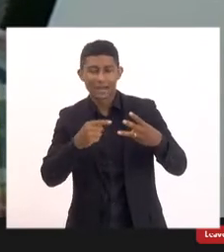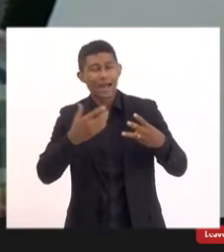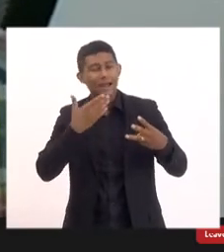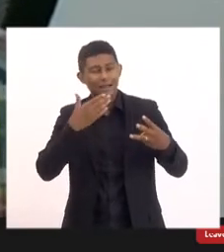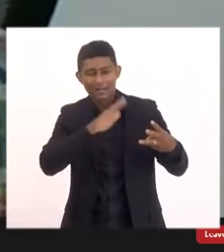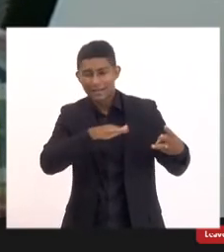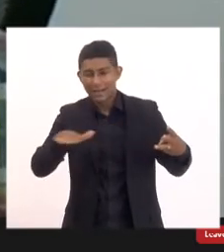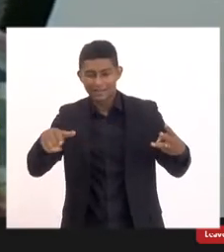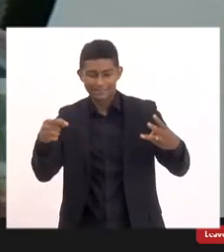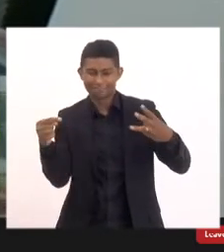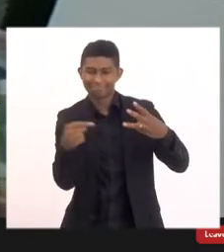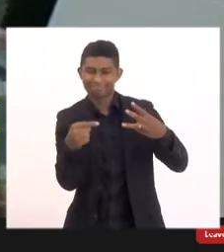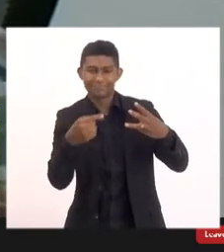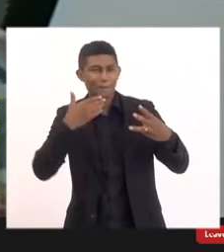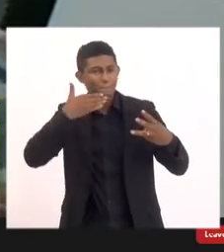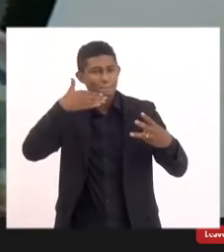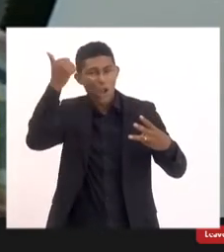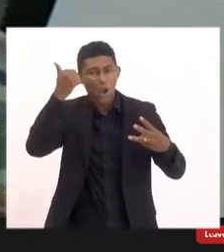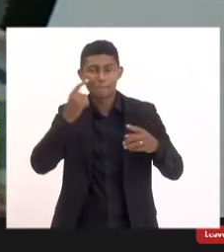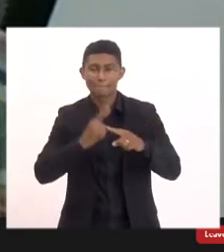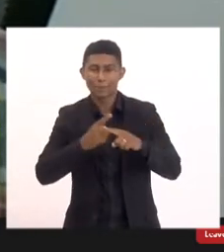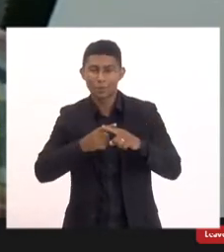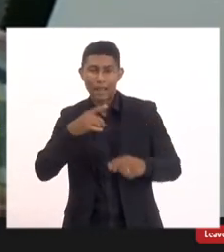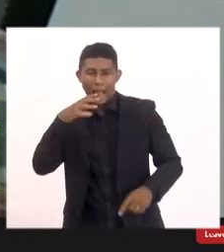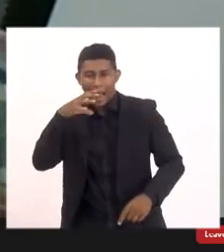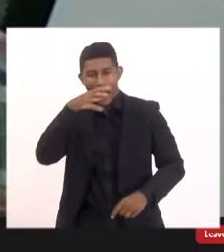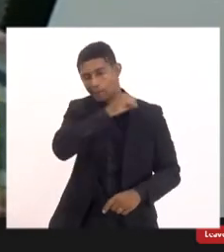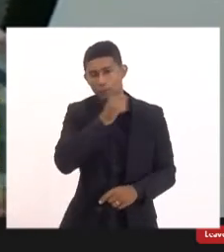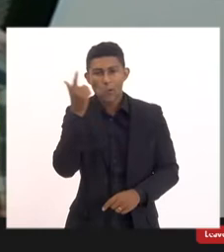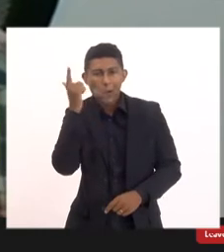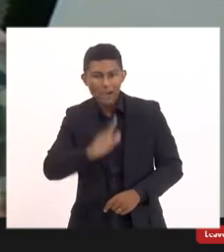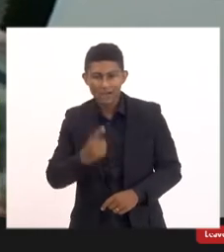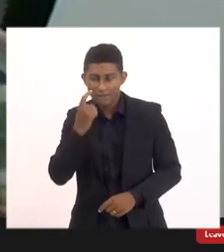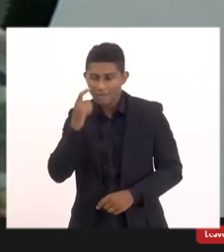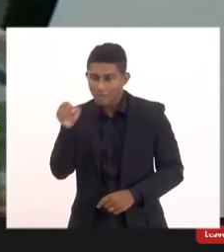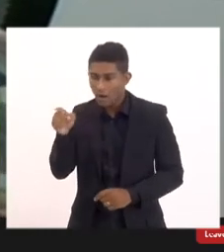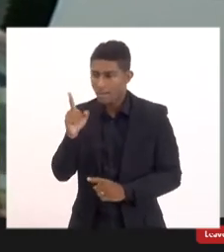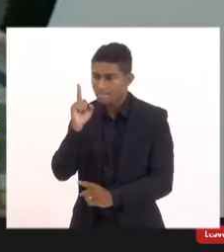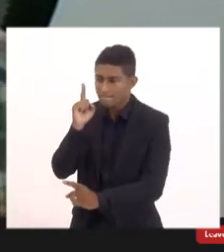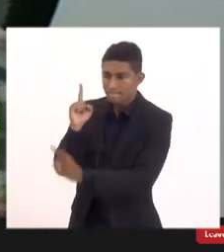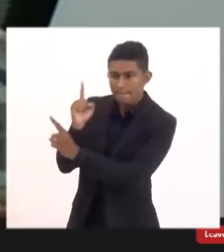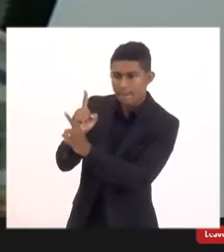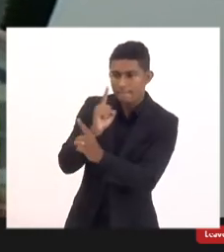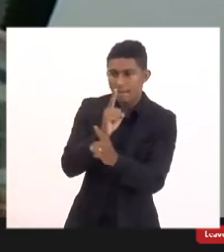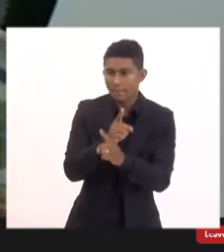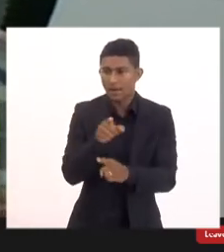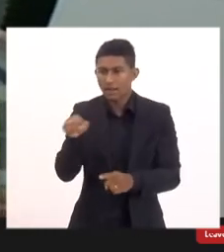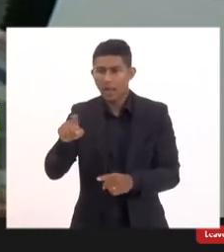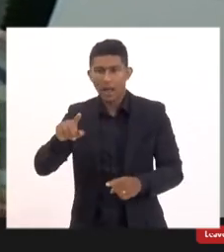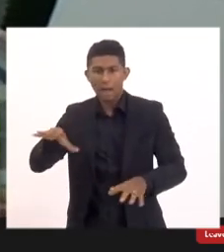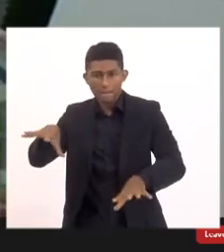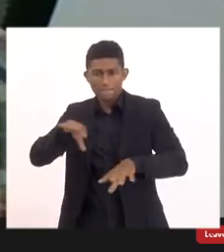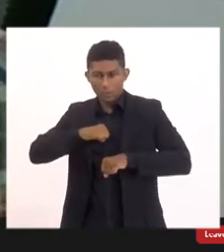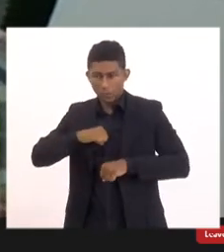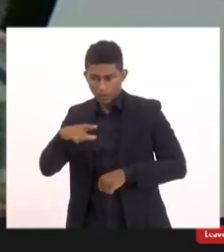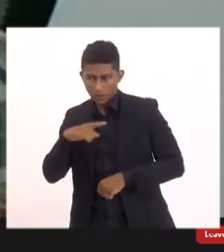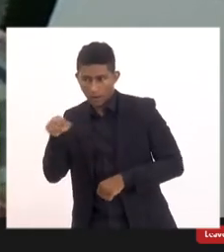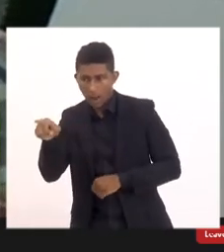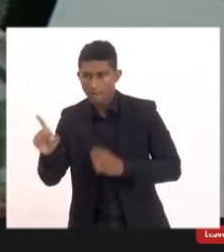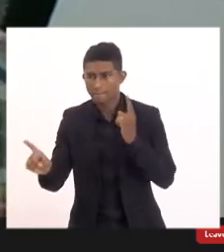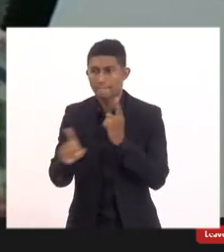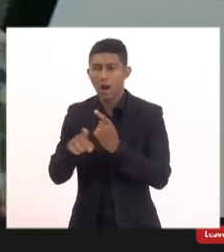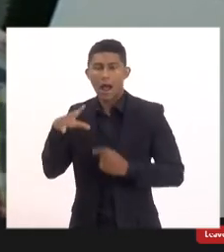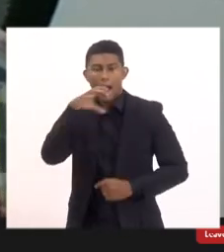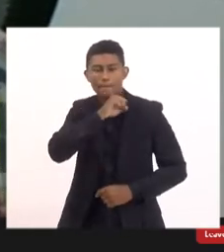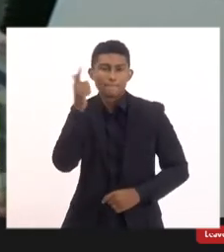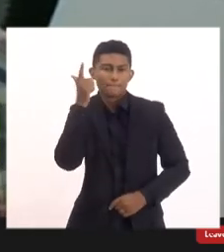de teste. É um teste rápido, tem uma acurácia boa, né, e consegue detectar os casos positivos de forma mais rápida. Então,